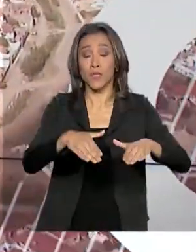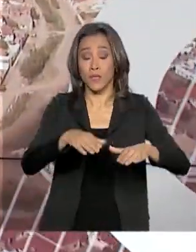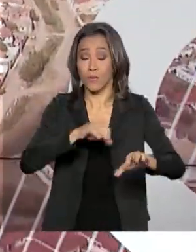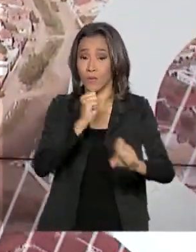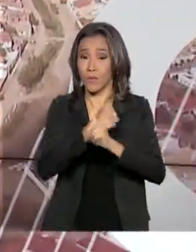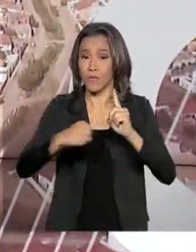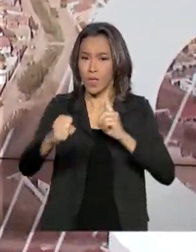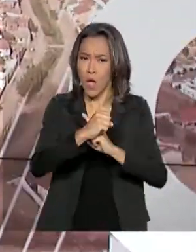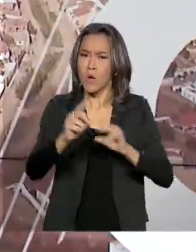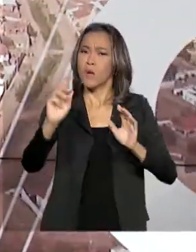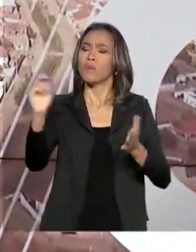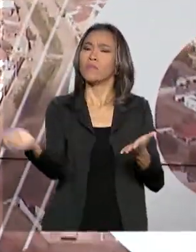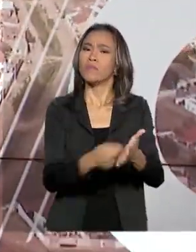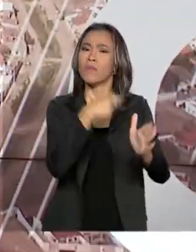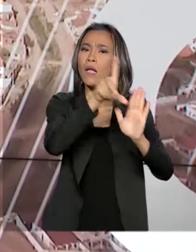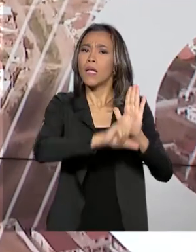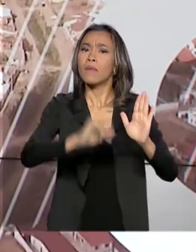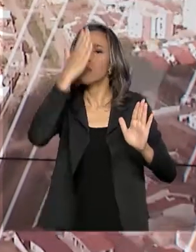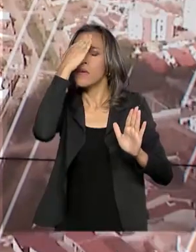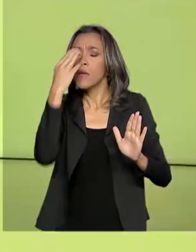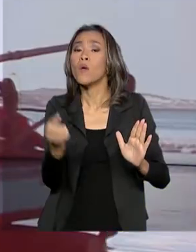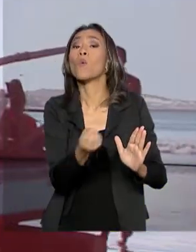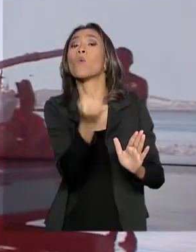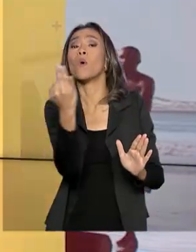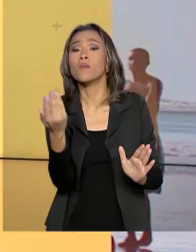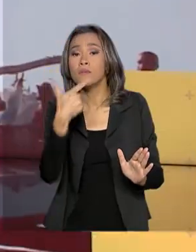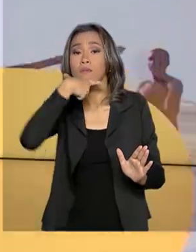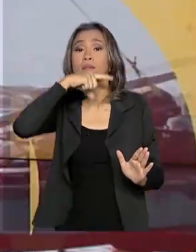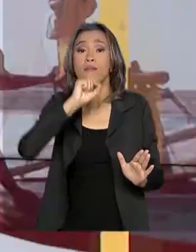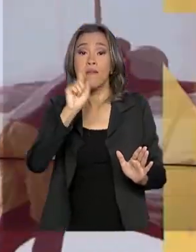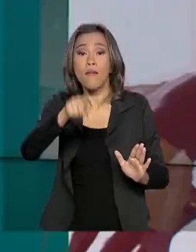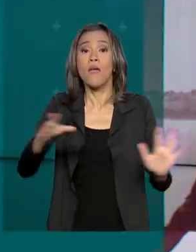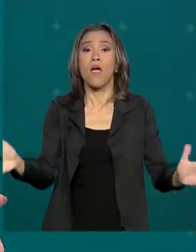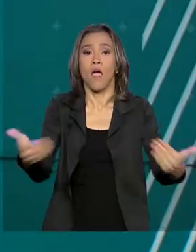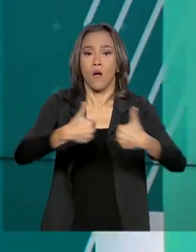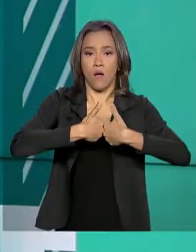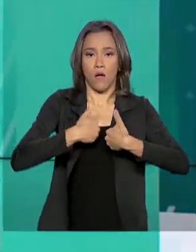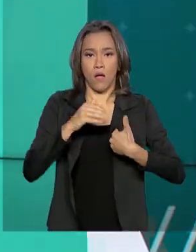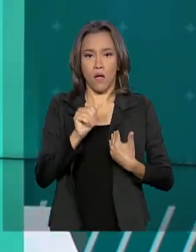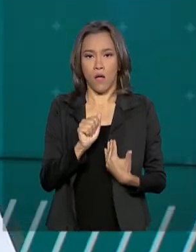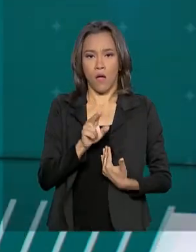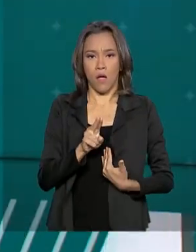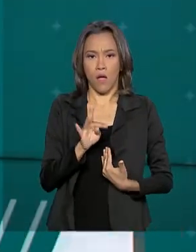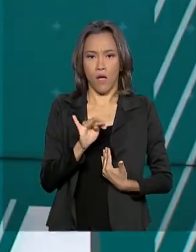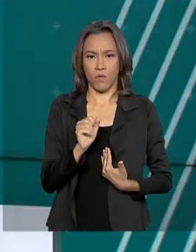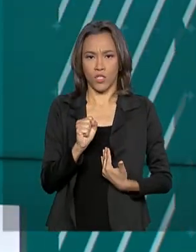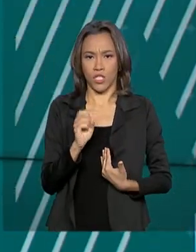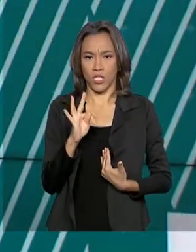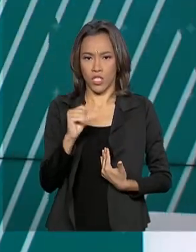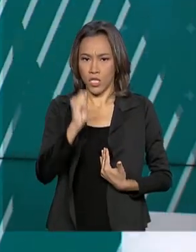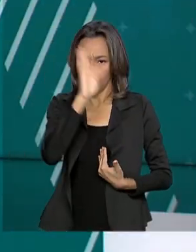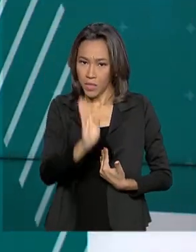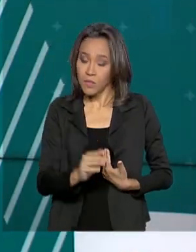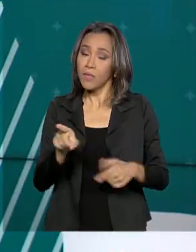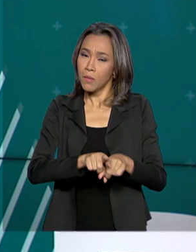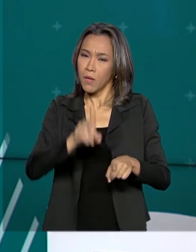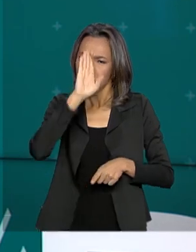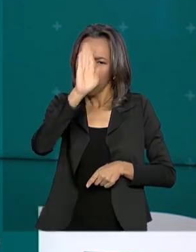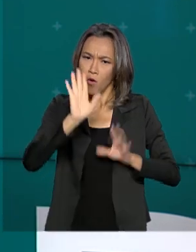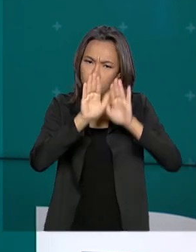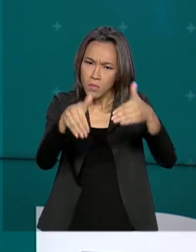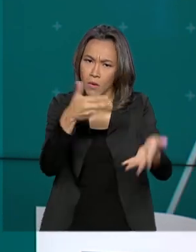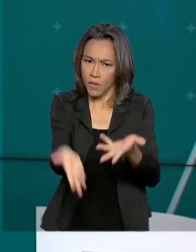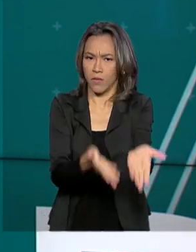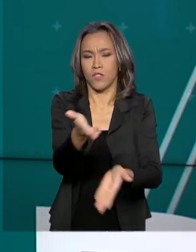permitir conhecer quantos e quem são os autistas no país, além de garantir prioridade de atendimento em